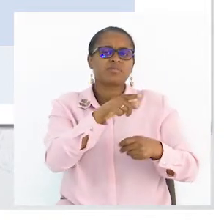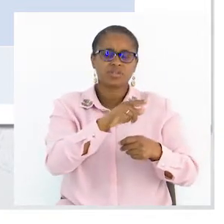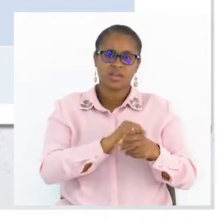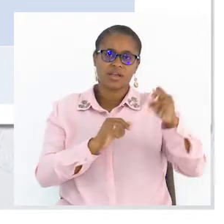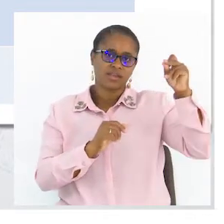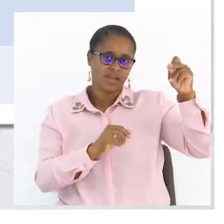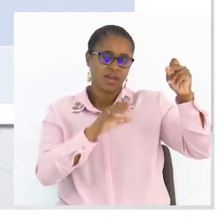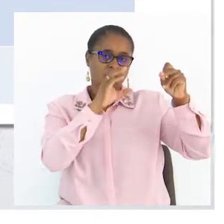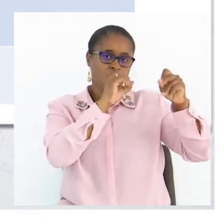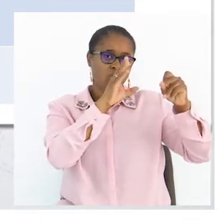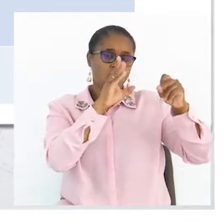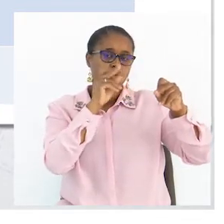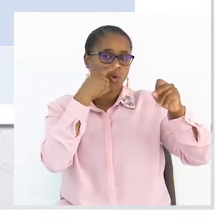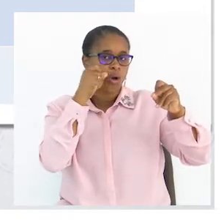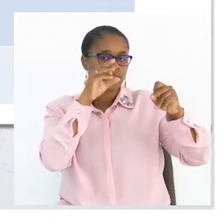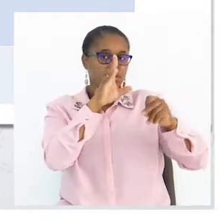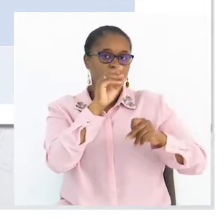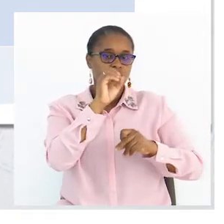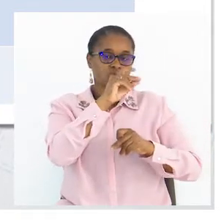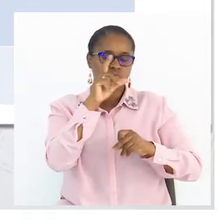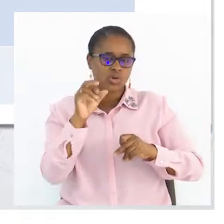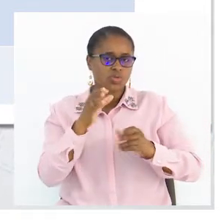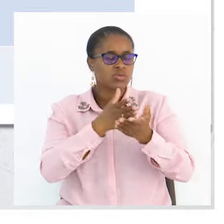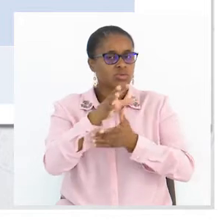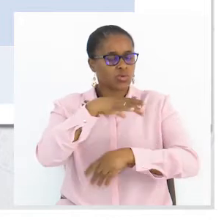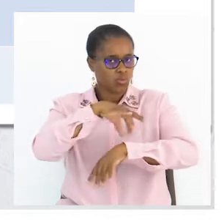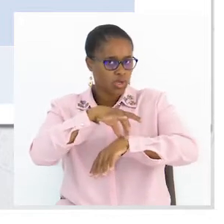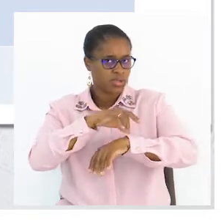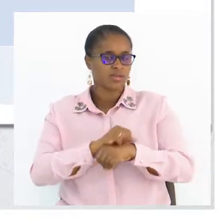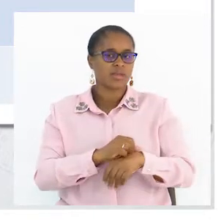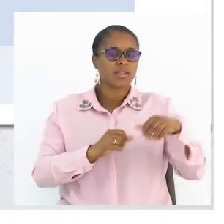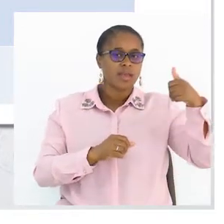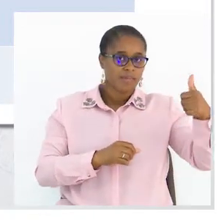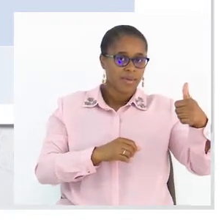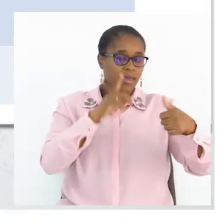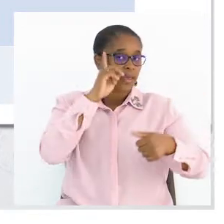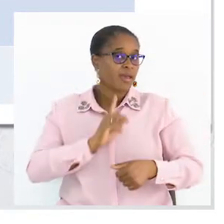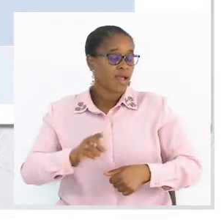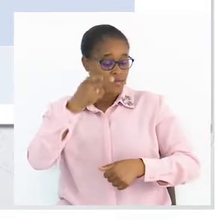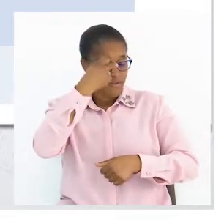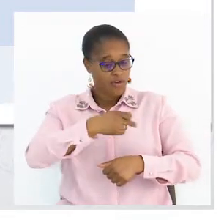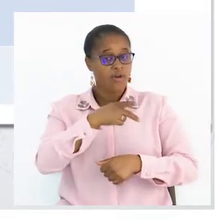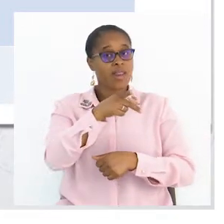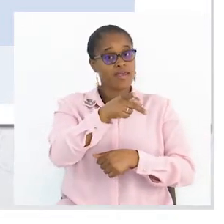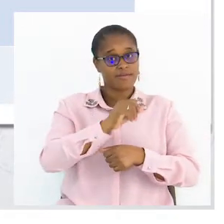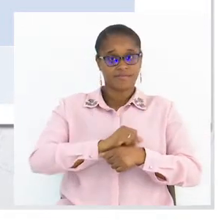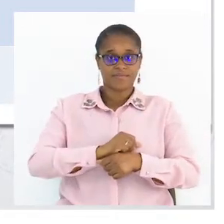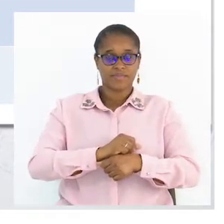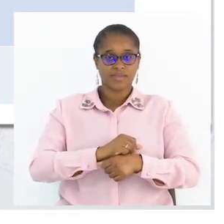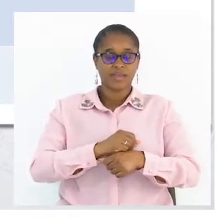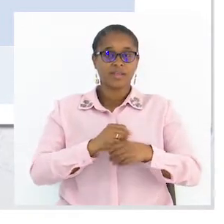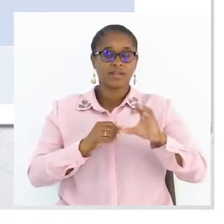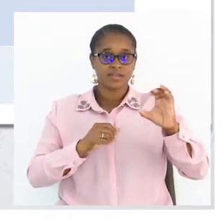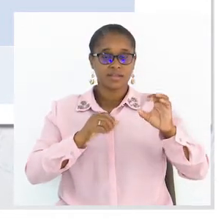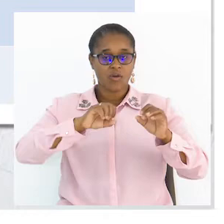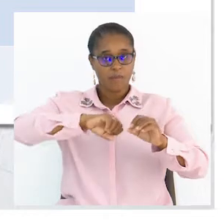A. O João continua doente. A linha B. Ela ficou ali. O meu